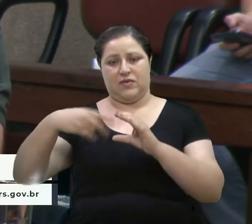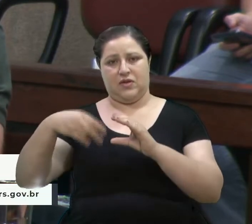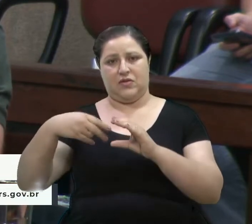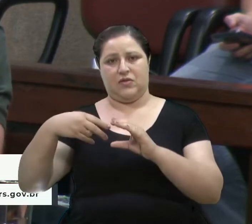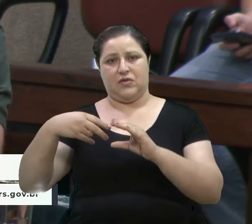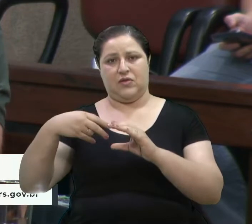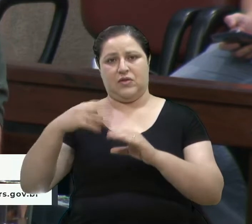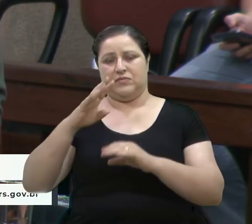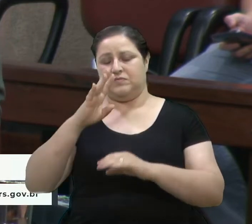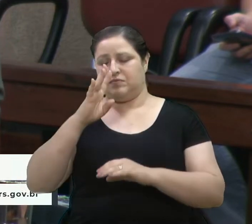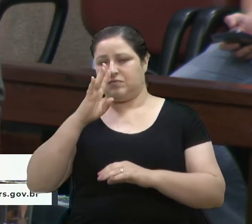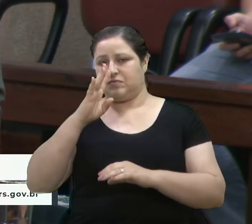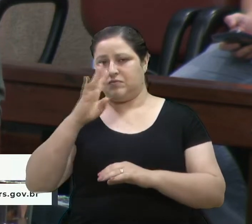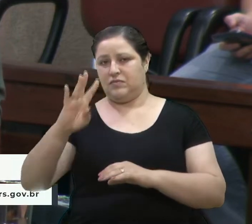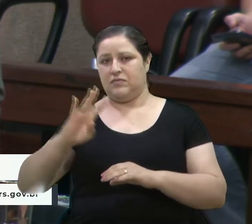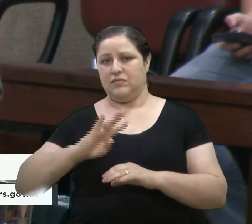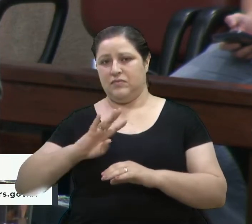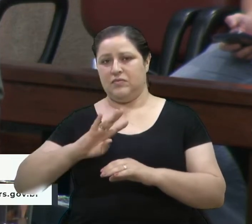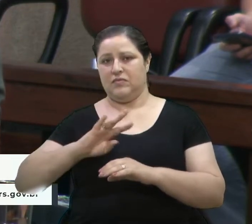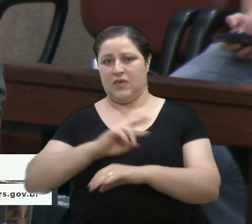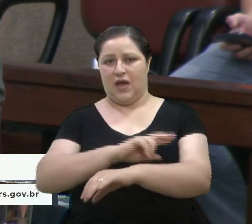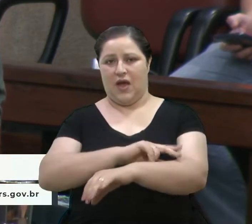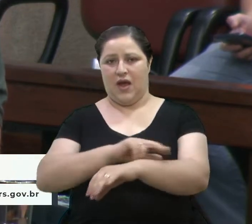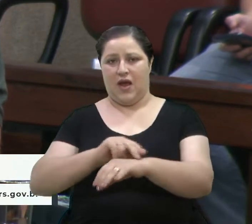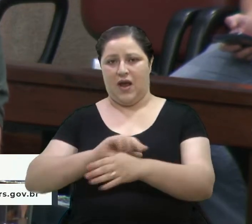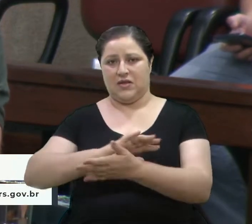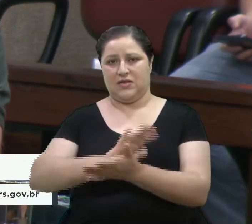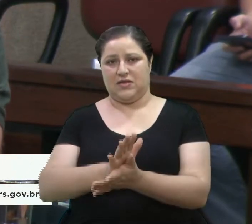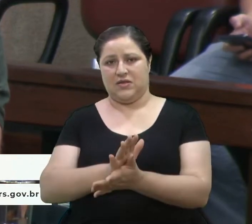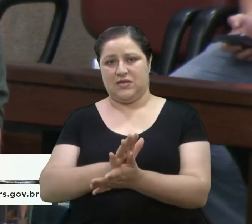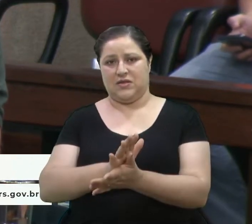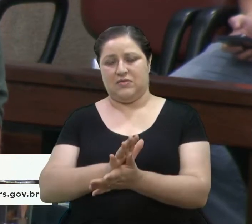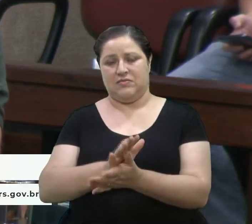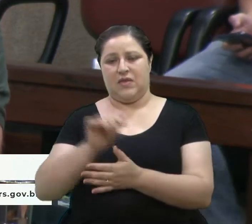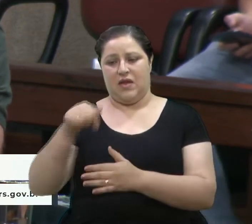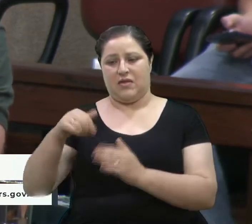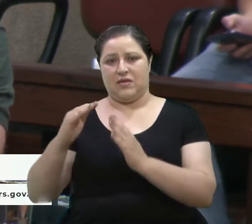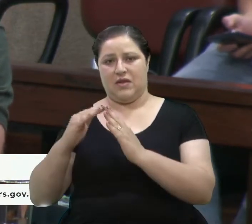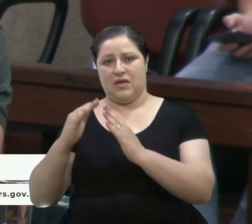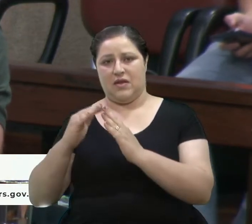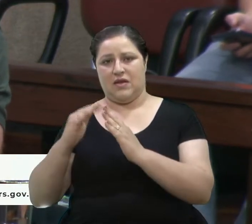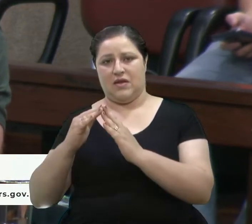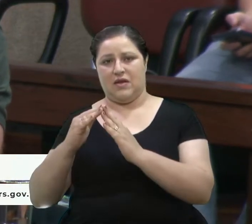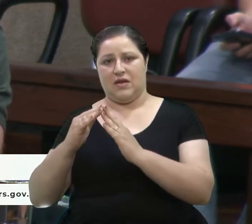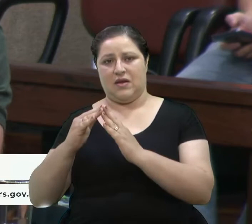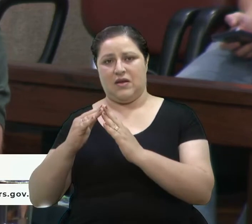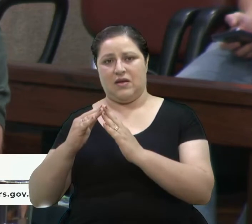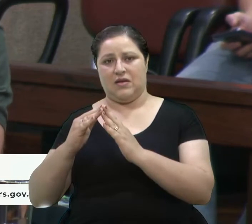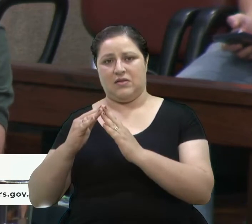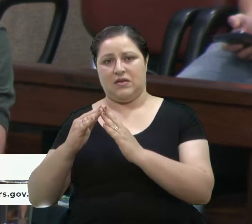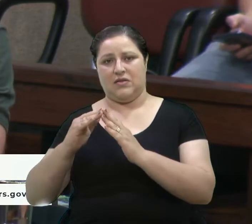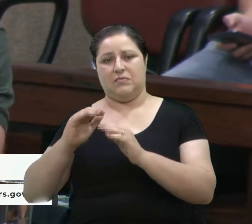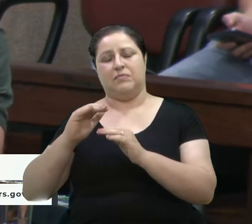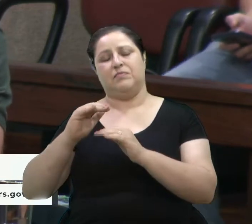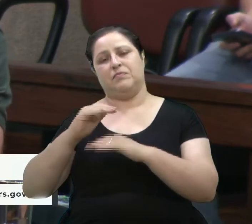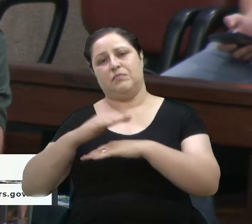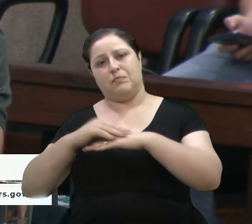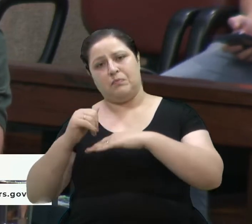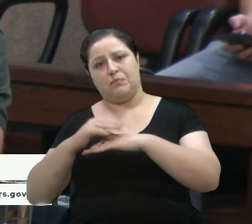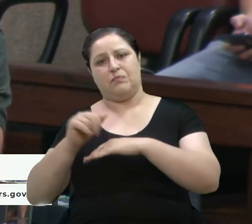mão na vereadora que fez isso. Essa casa passou a mão na vereadora. Disse, não, ela não cometeu crime nenhum, pode